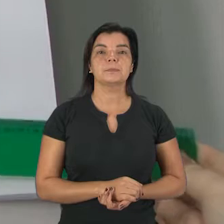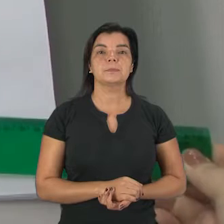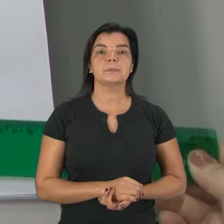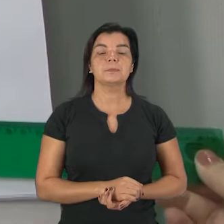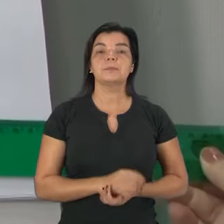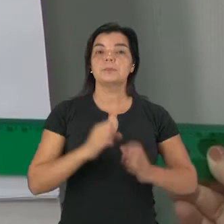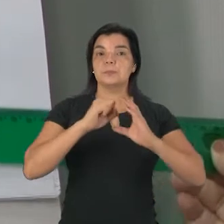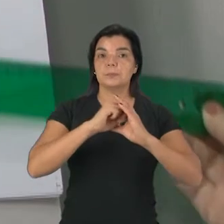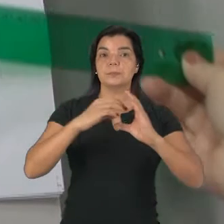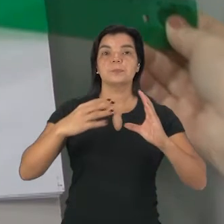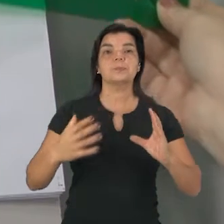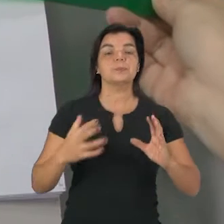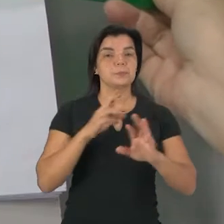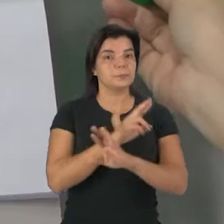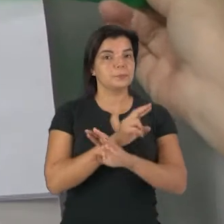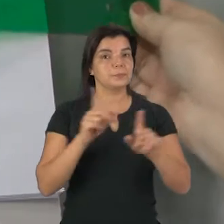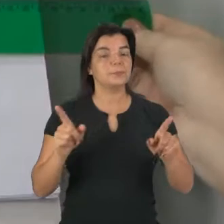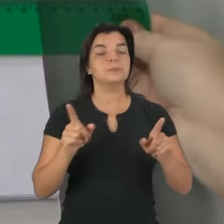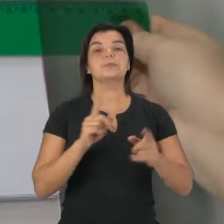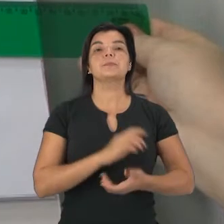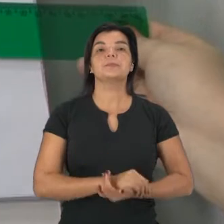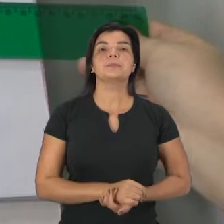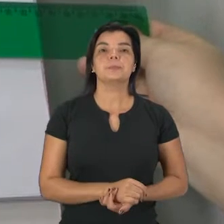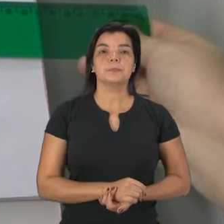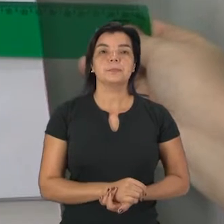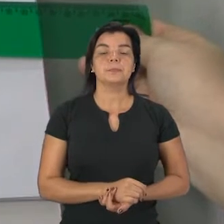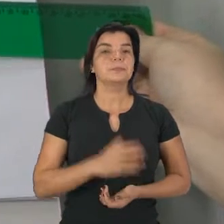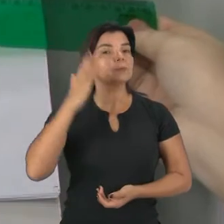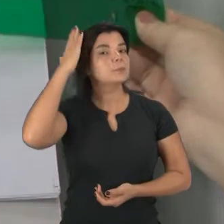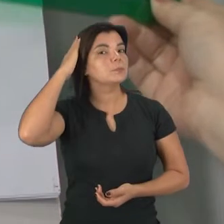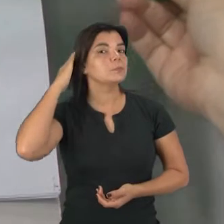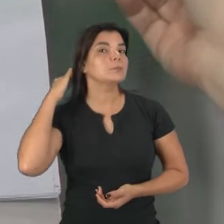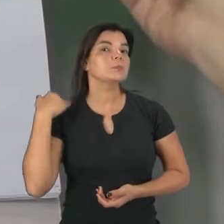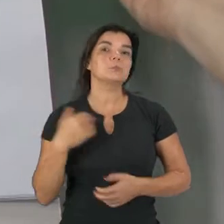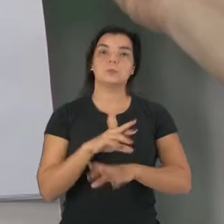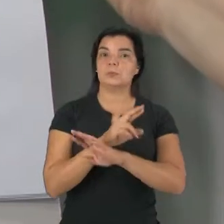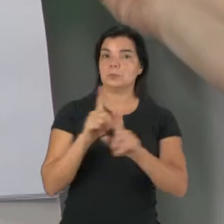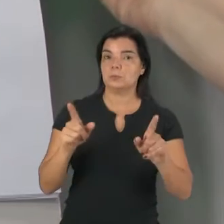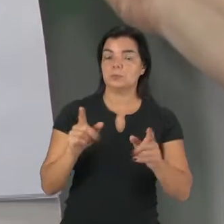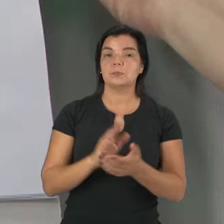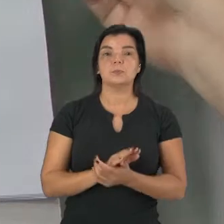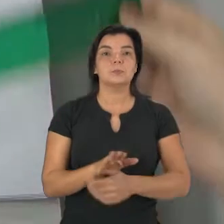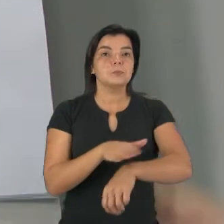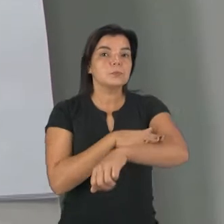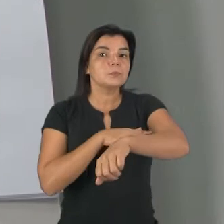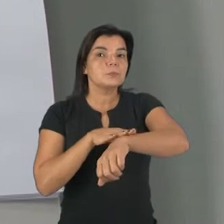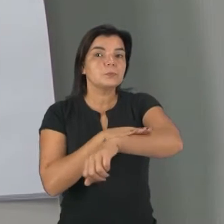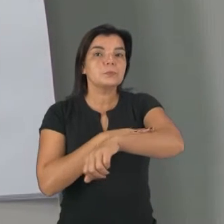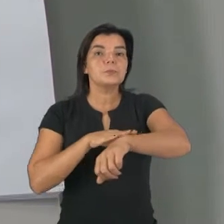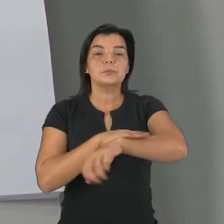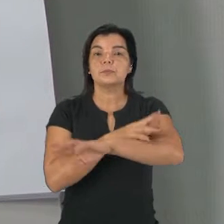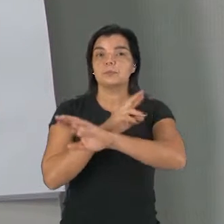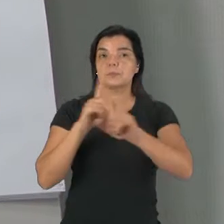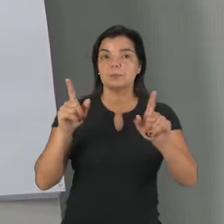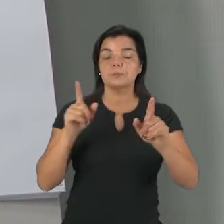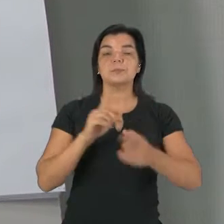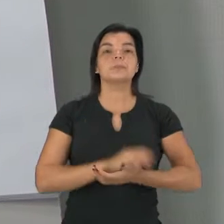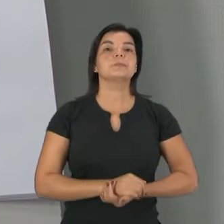né, com características diferentes, cabelo diferente, cor de pele